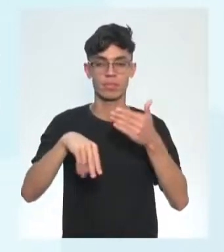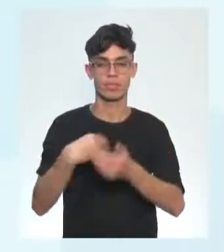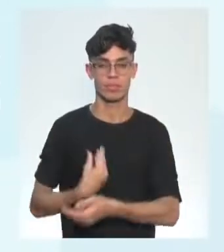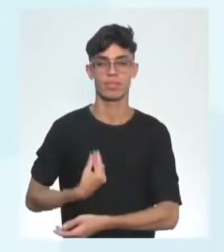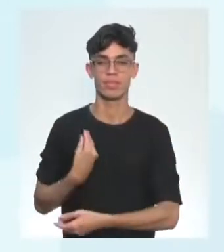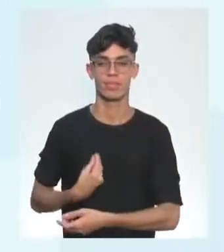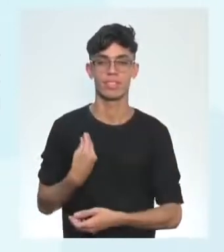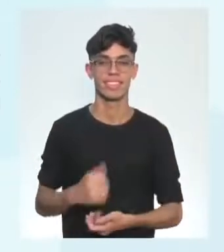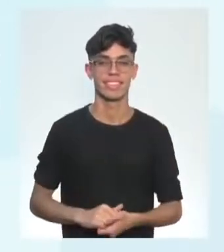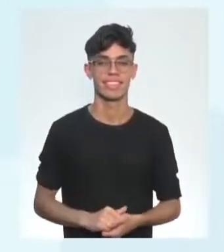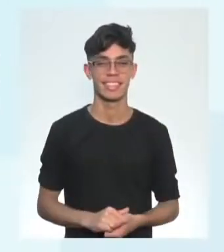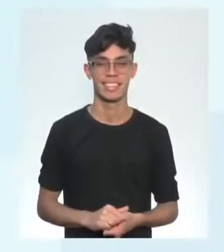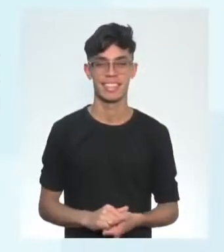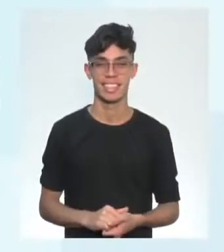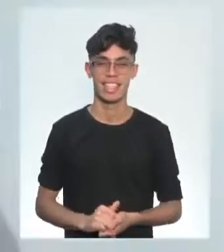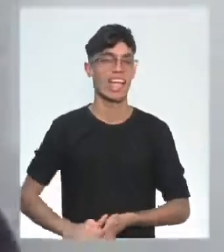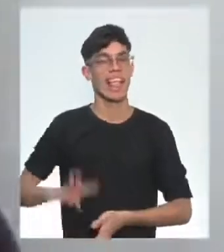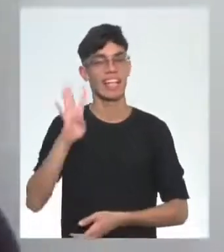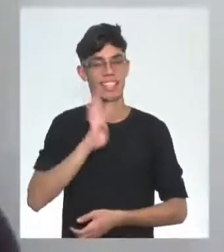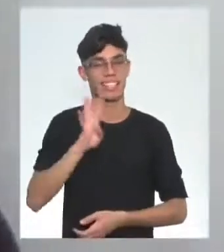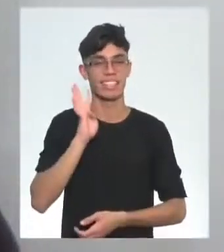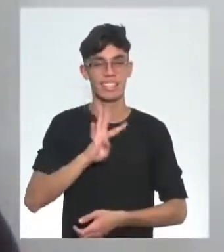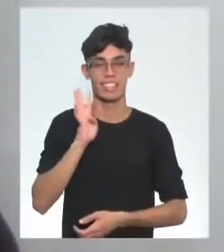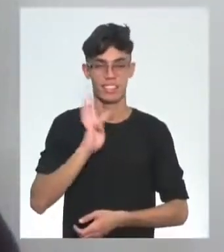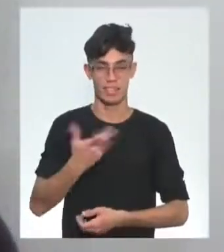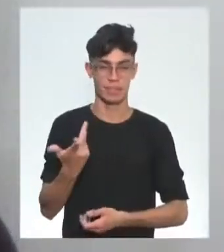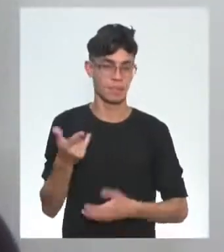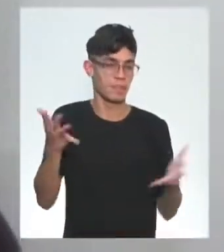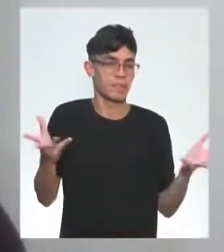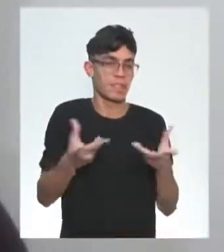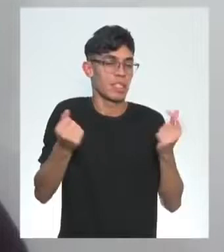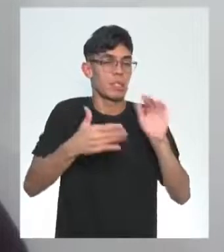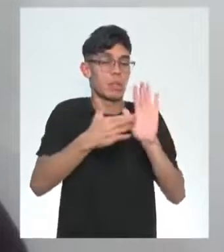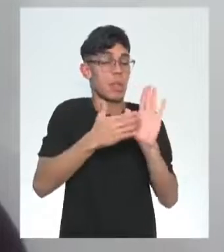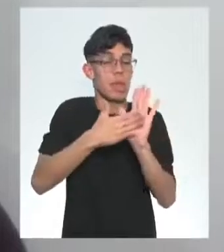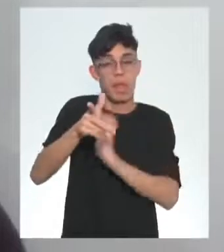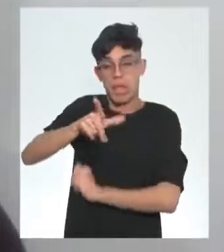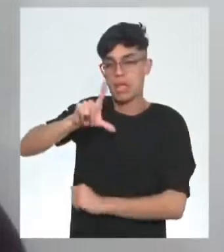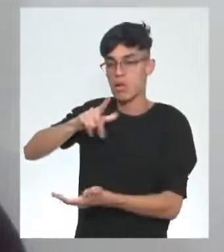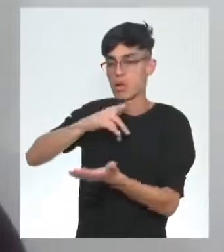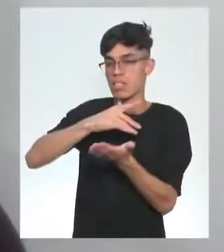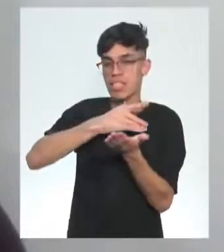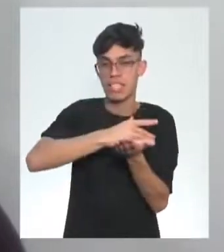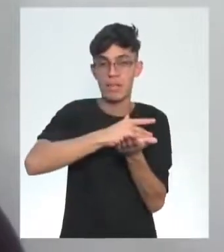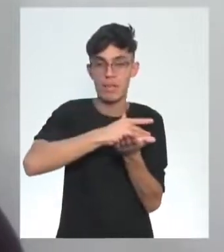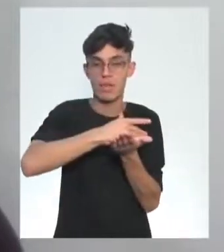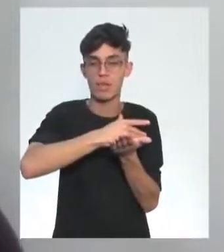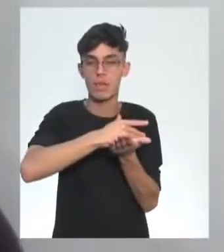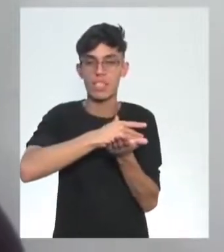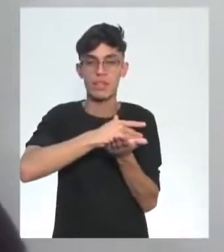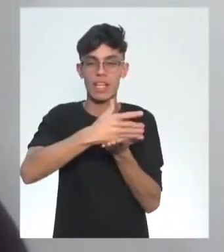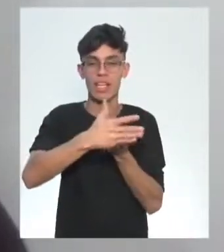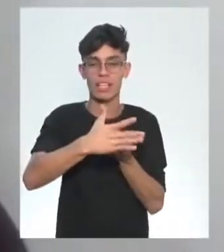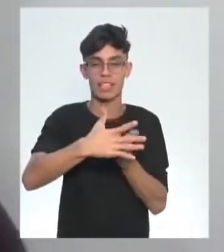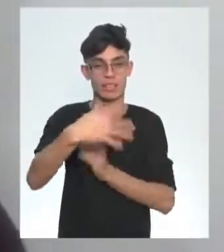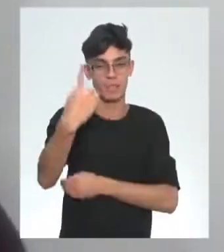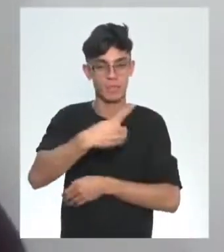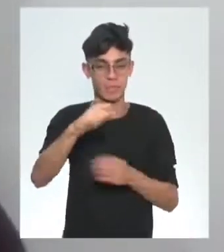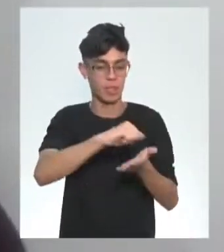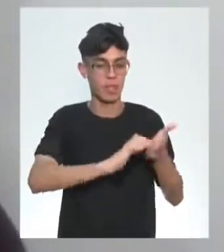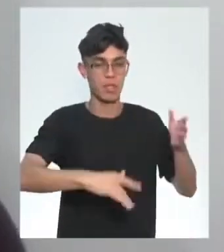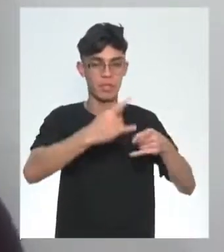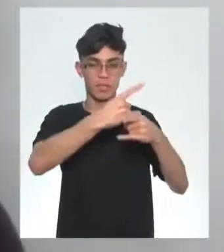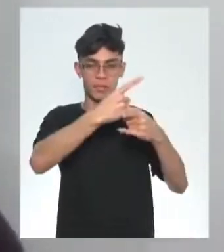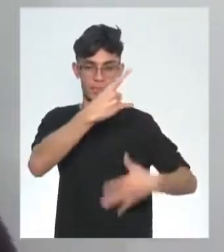aprendizado. Olha que legal, que maravilhoso. Vou propor uma coisa antes de começar a nossa primeira atividade. Eu estou vendo no